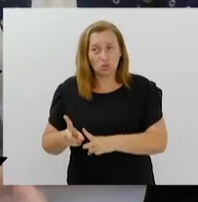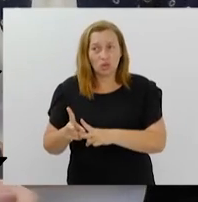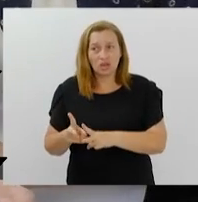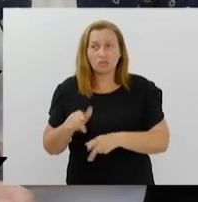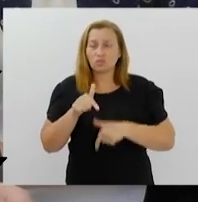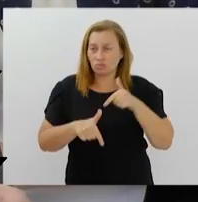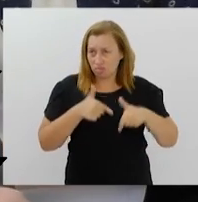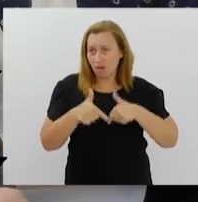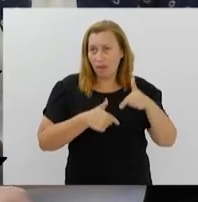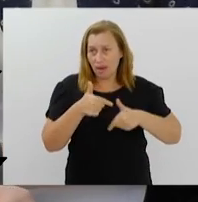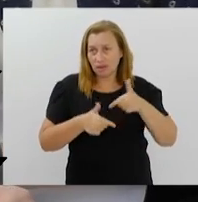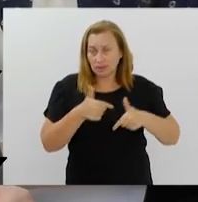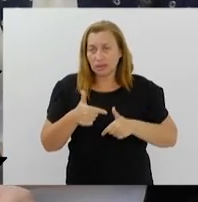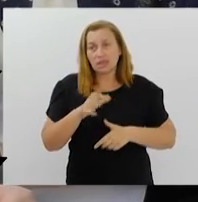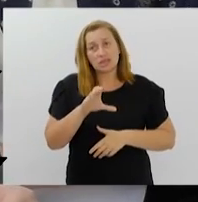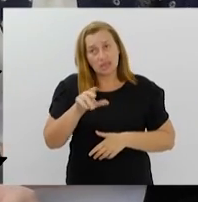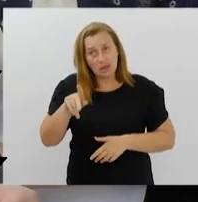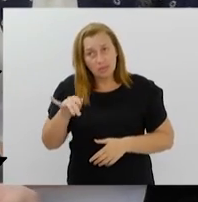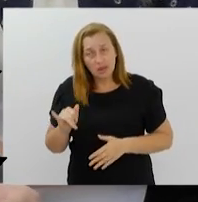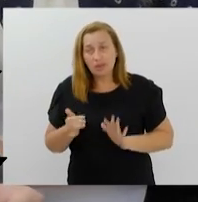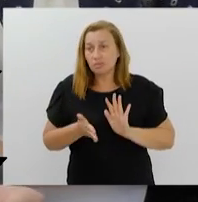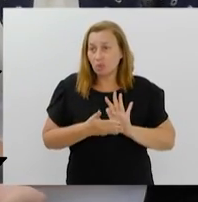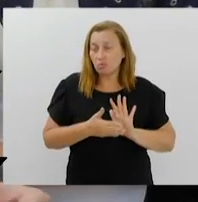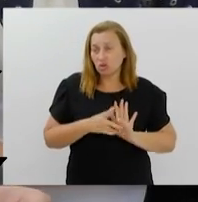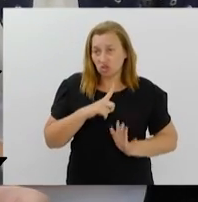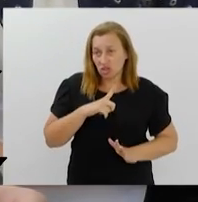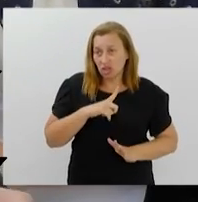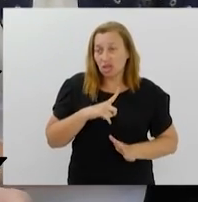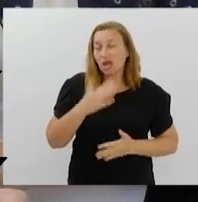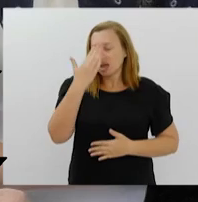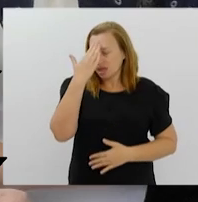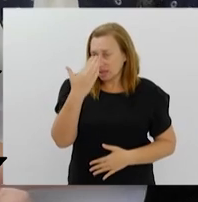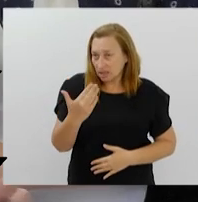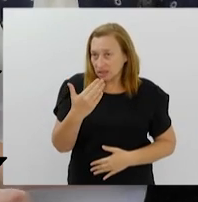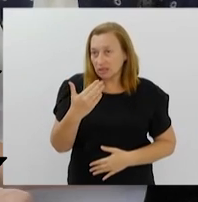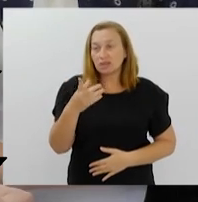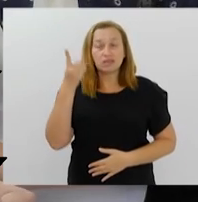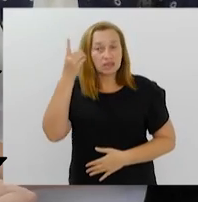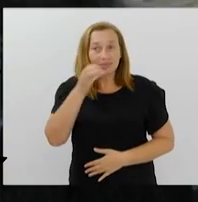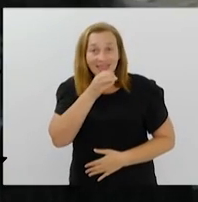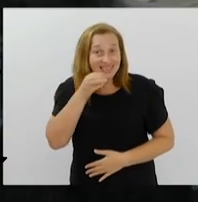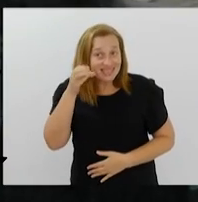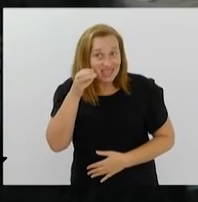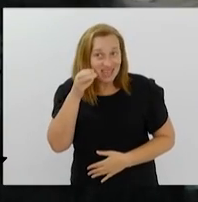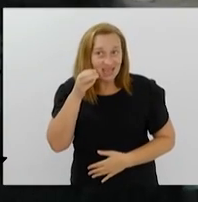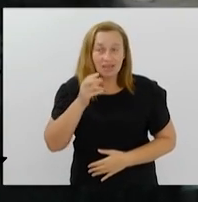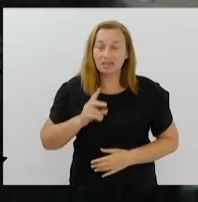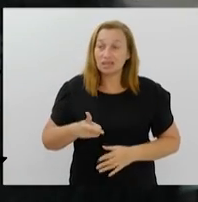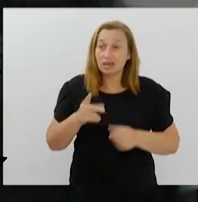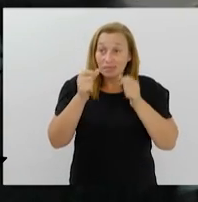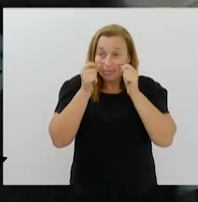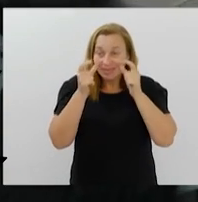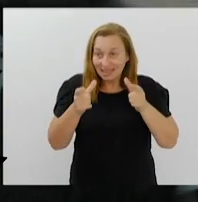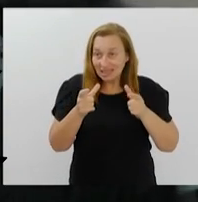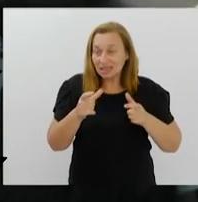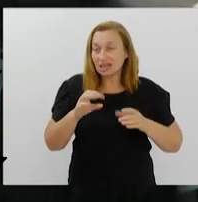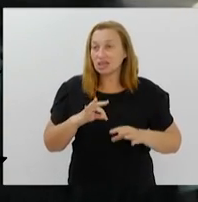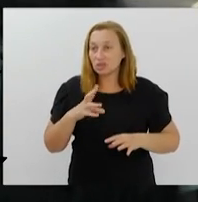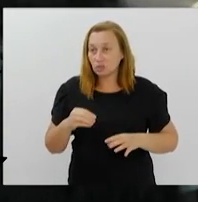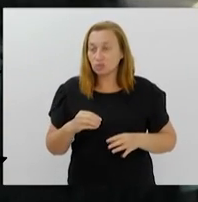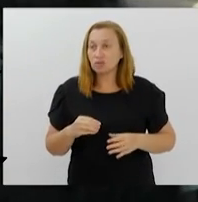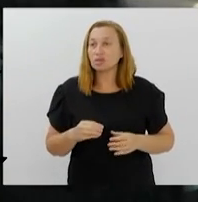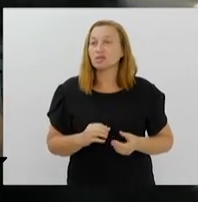ao trabalho que que essa CPI se propõe já agradecendo deputada Célia sempre muito atenta eh